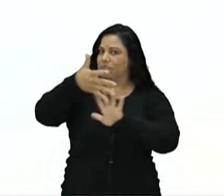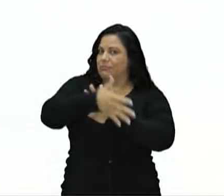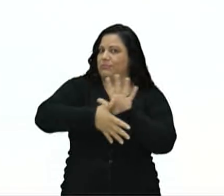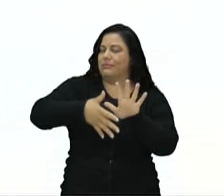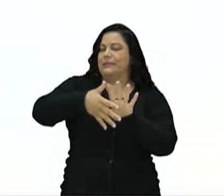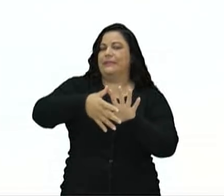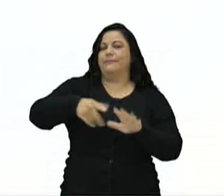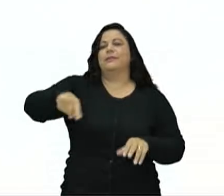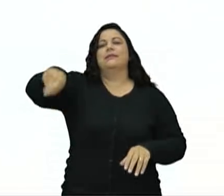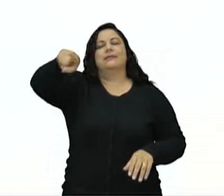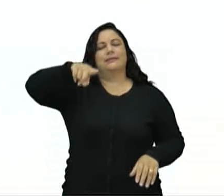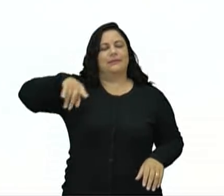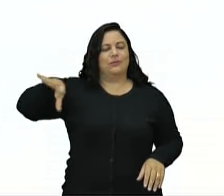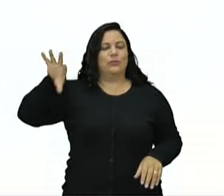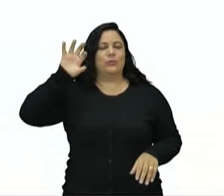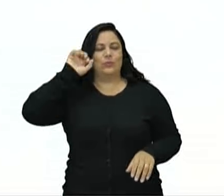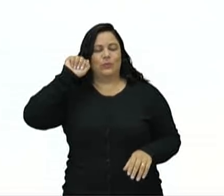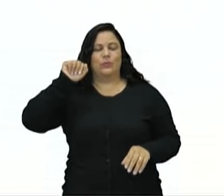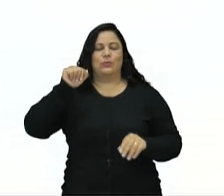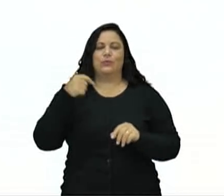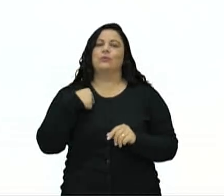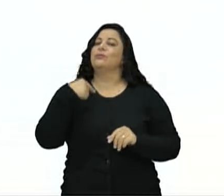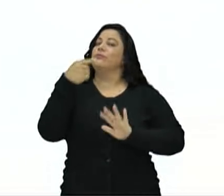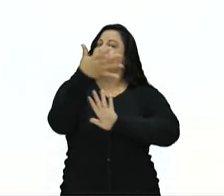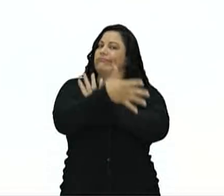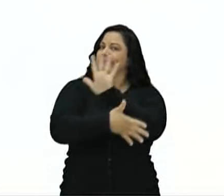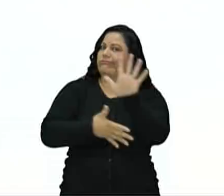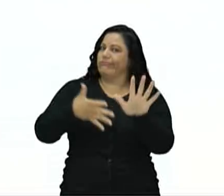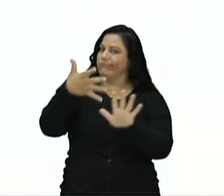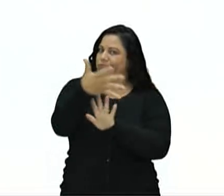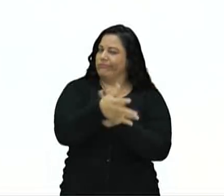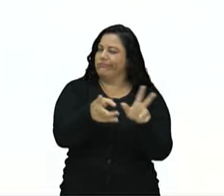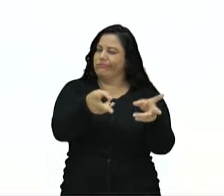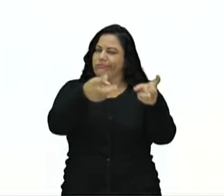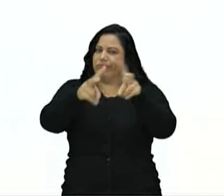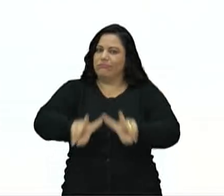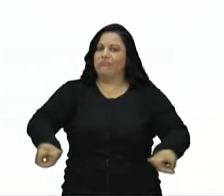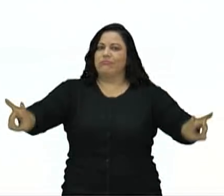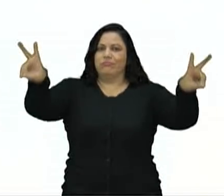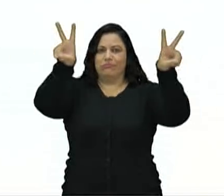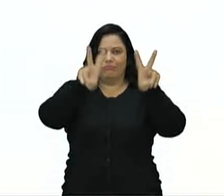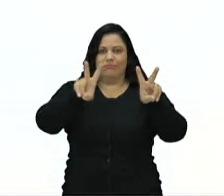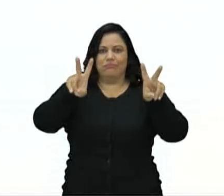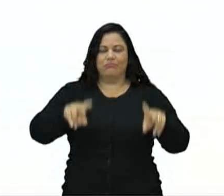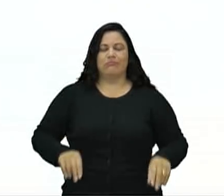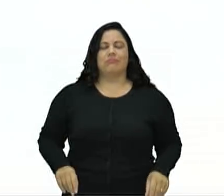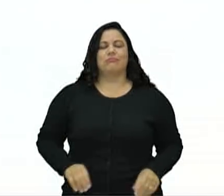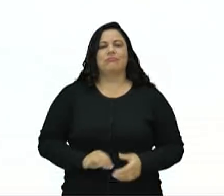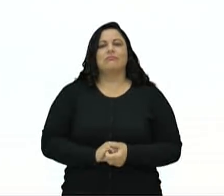mais contemplativa, que consegue enxergar o mundo muito além. Vamos ouvi-la?